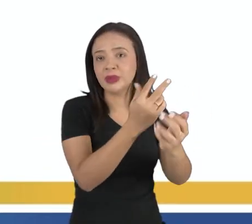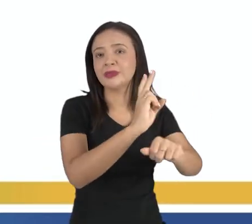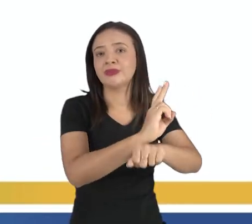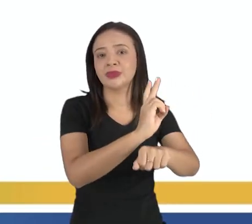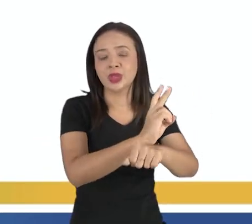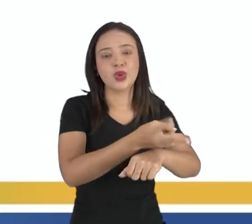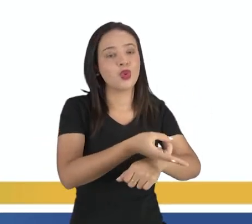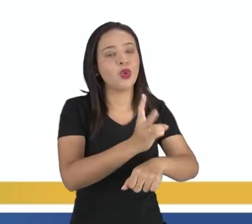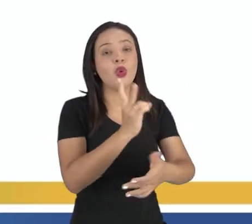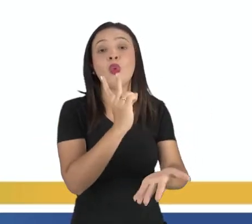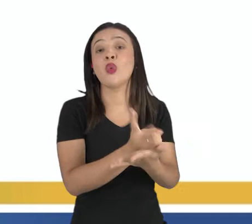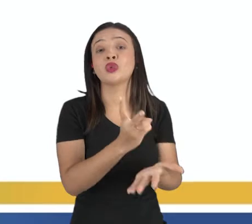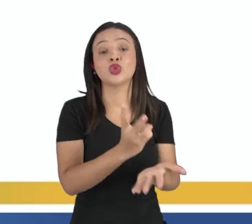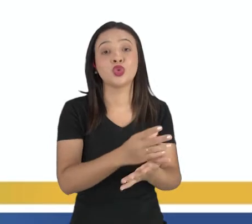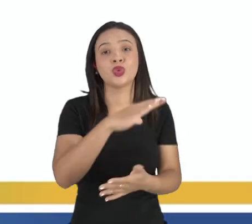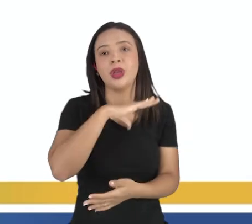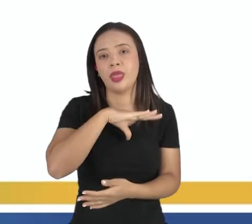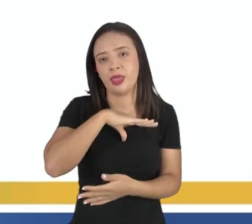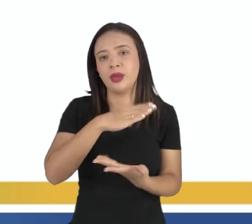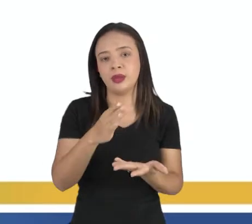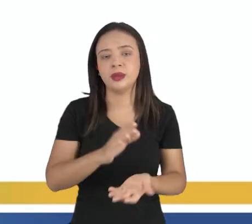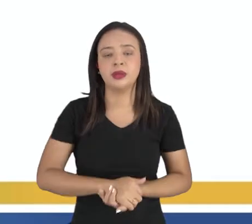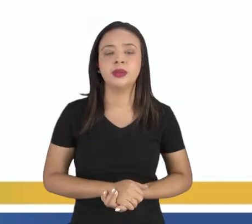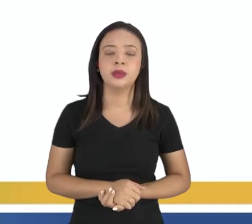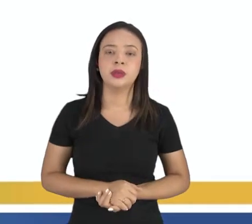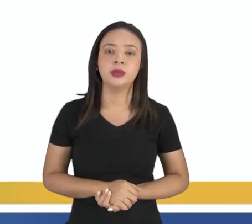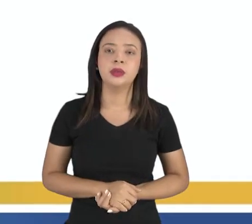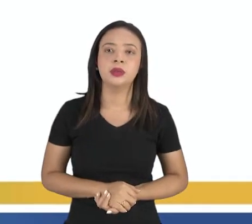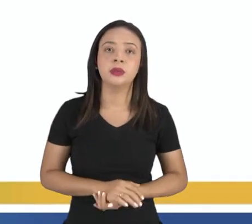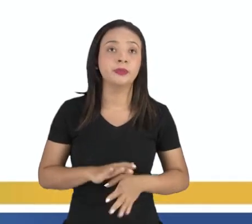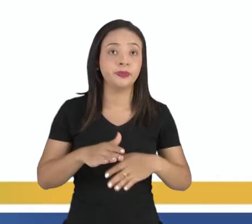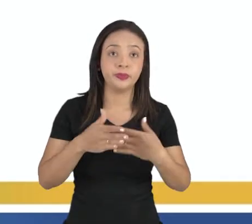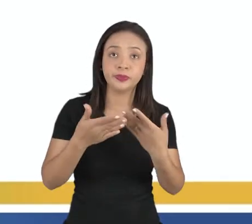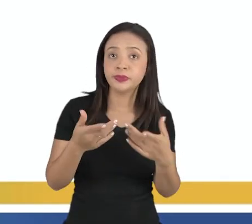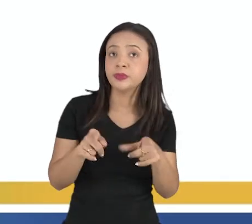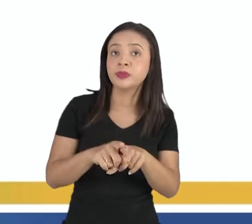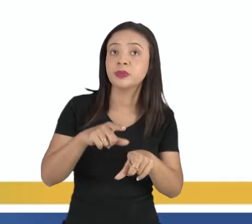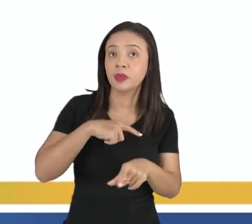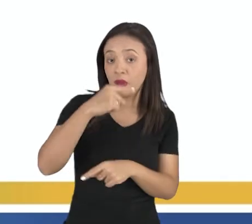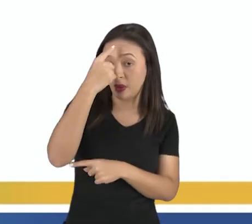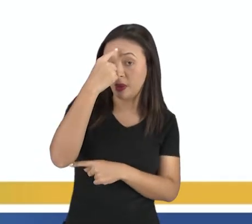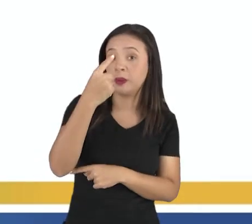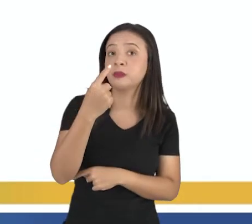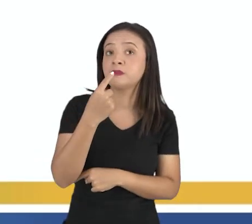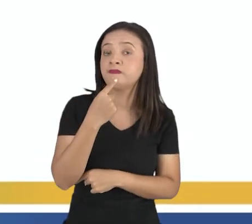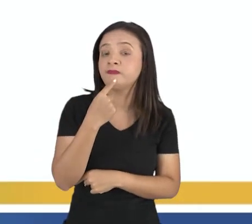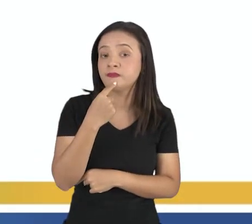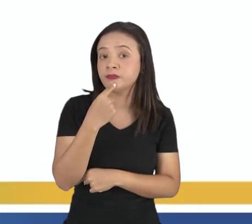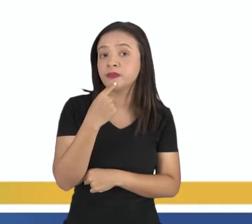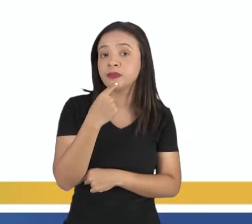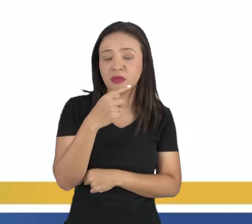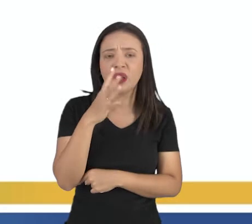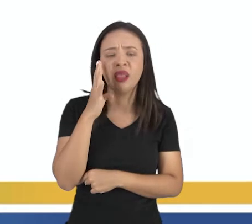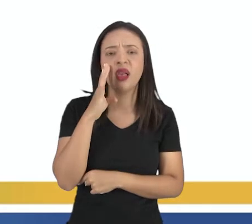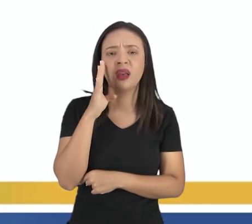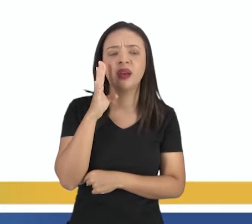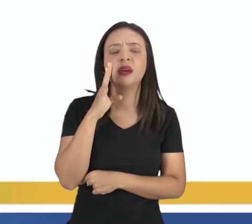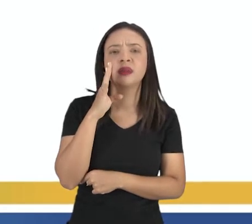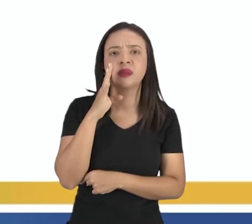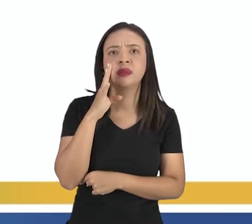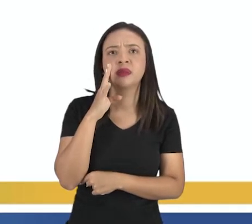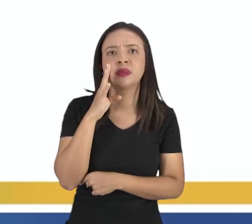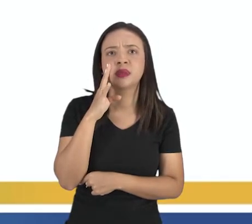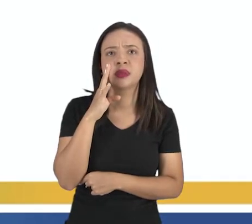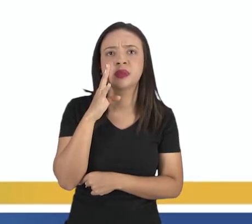na sua cidade de origem. Então, e aí tem uma figura que faz uma ilustração bacana, principalmente